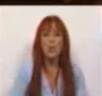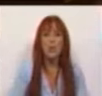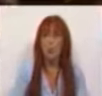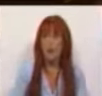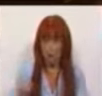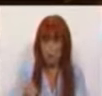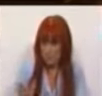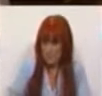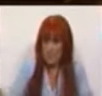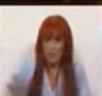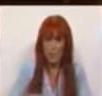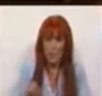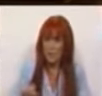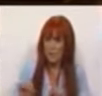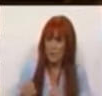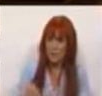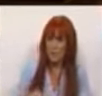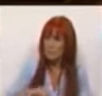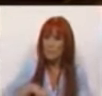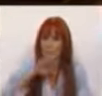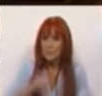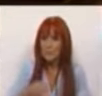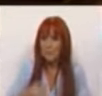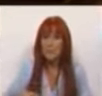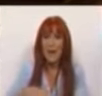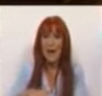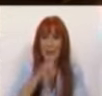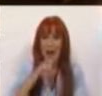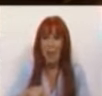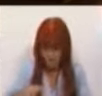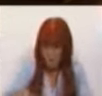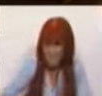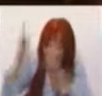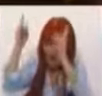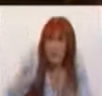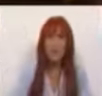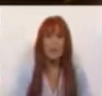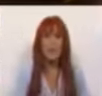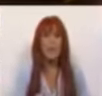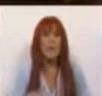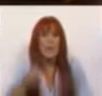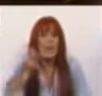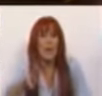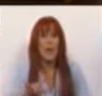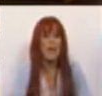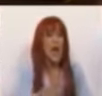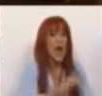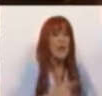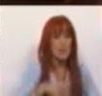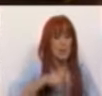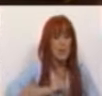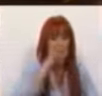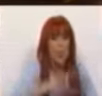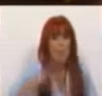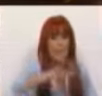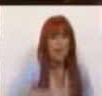que atuar quanto à poluição da rede hidrográfica do Almonda o façam. A CEPNA da GNR, a Agência Portuguesa